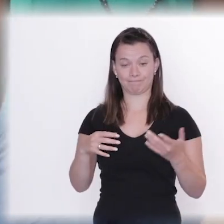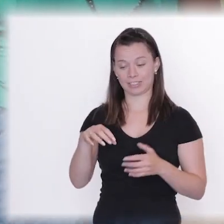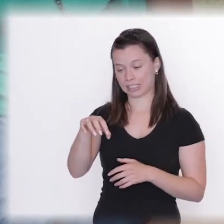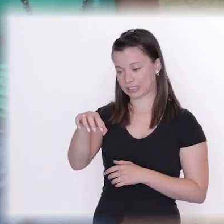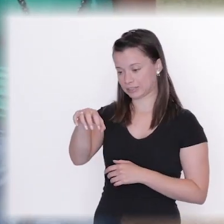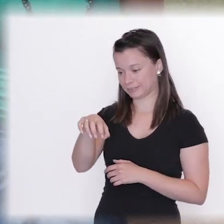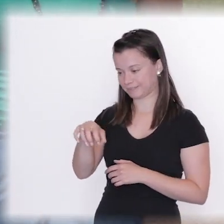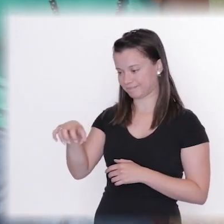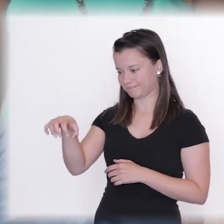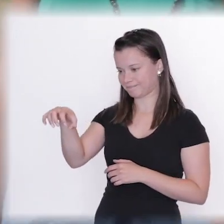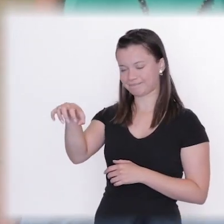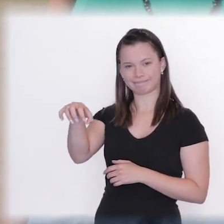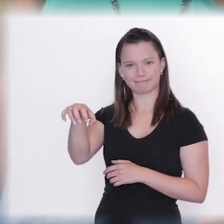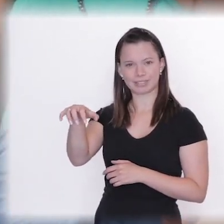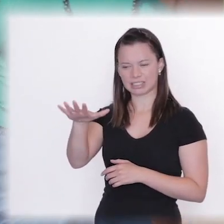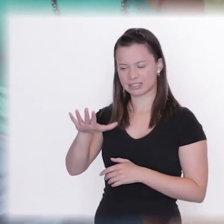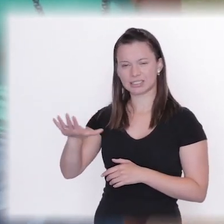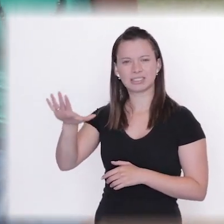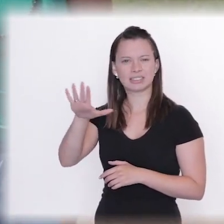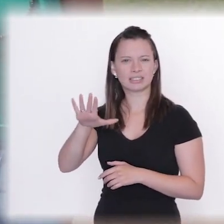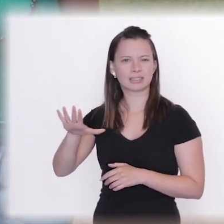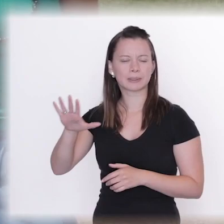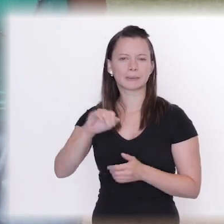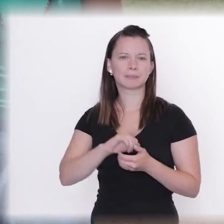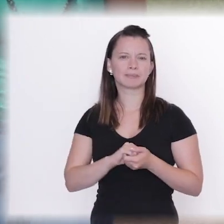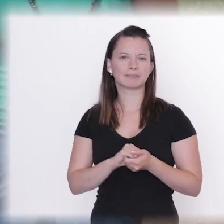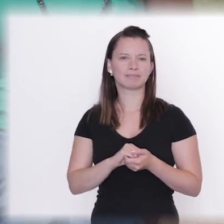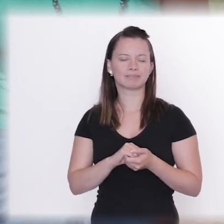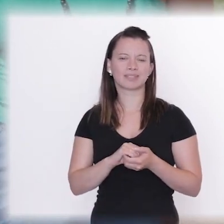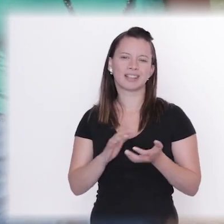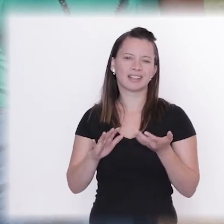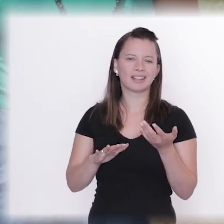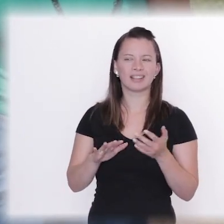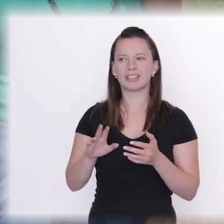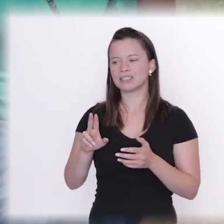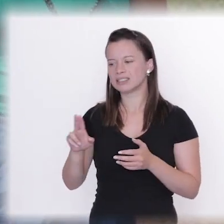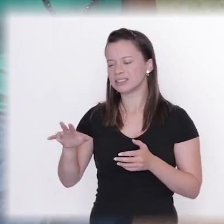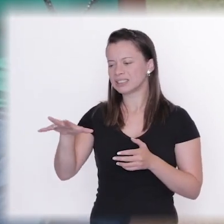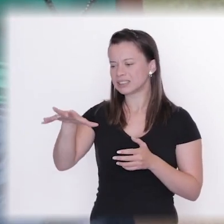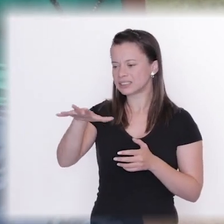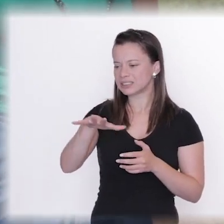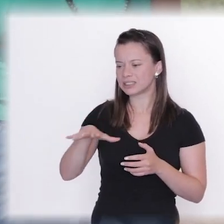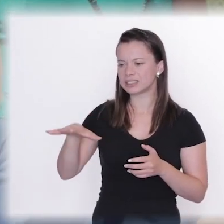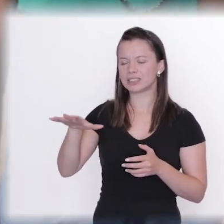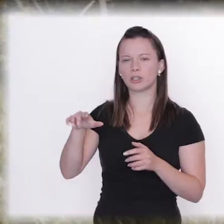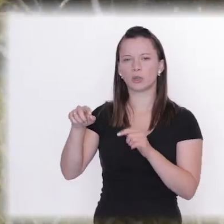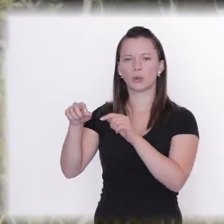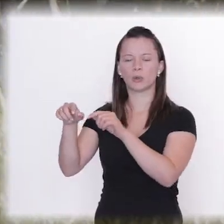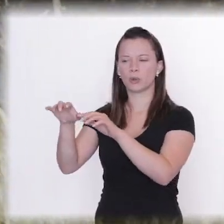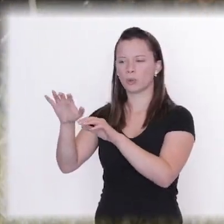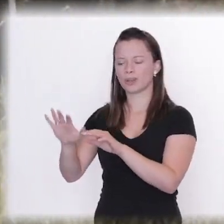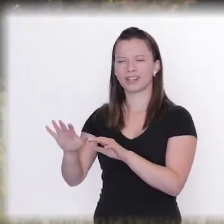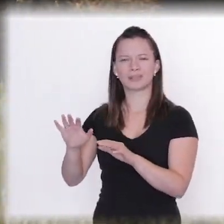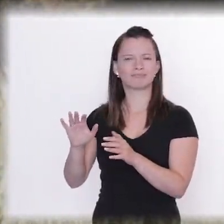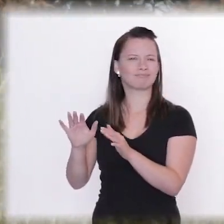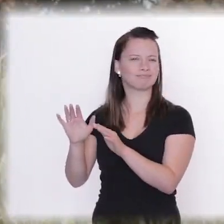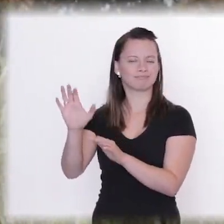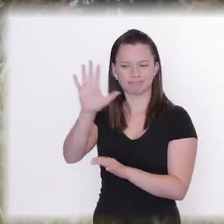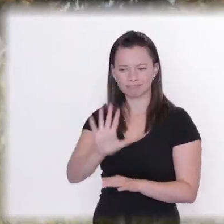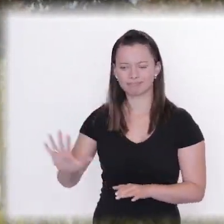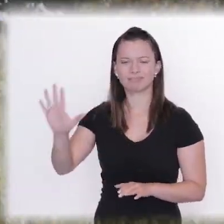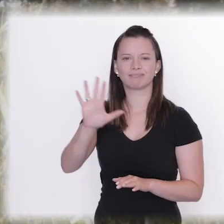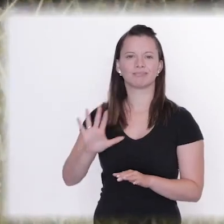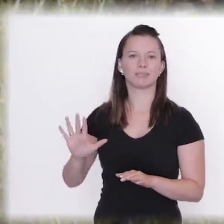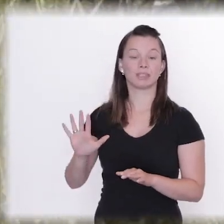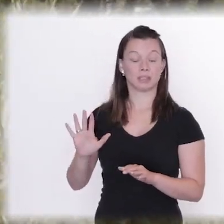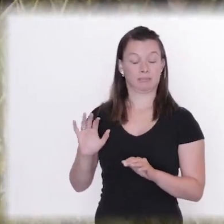ou essa região que se chama, né, no jargão acadêmico, quadrante sudoeste, que é muito rico,